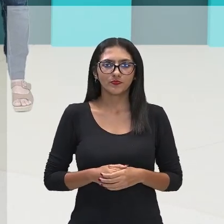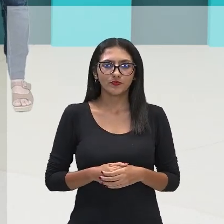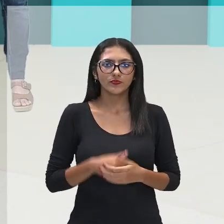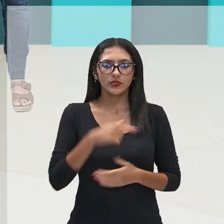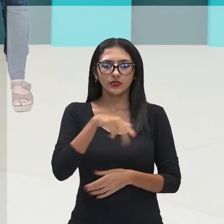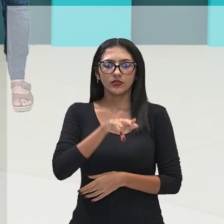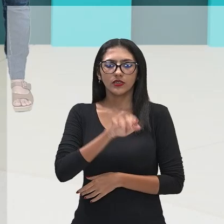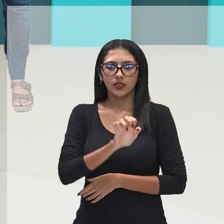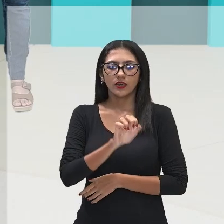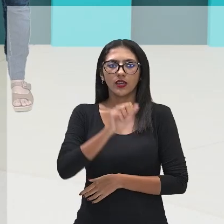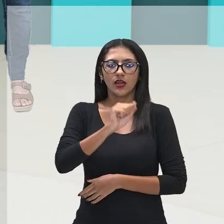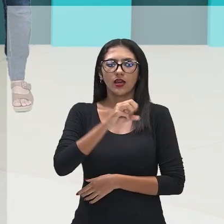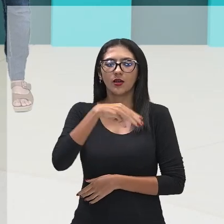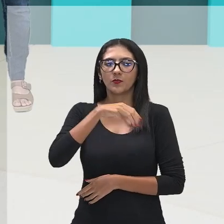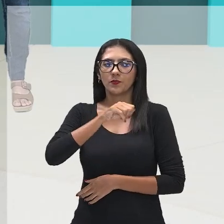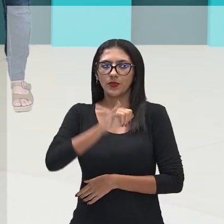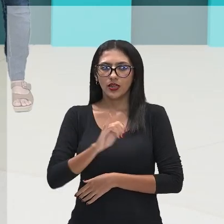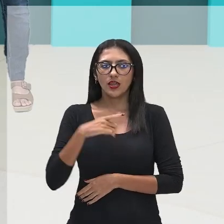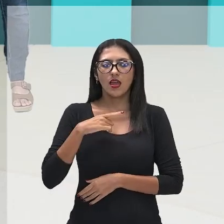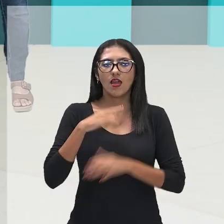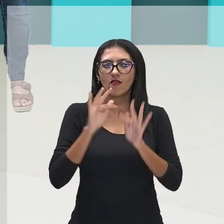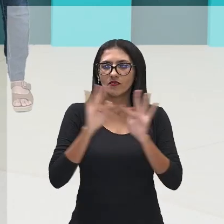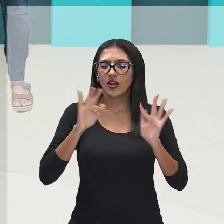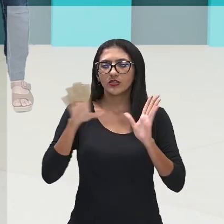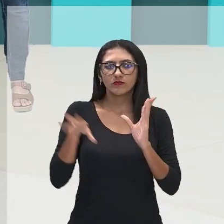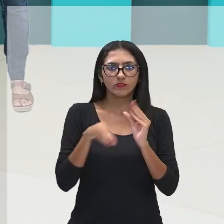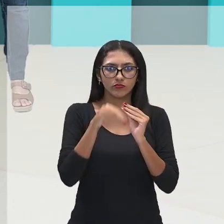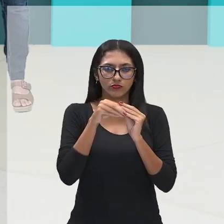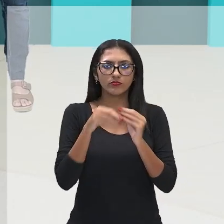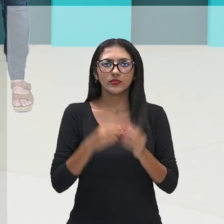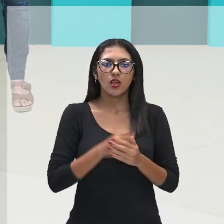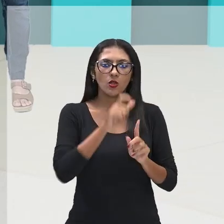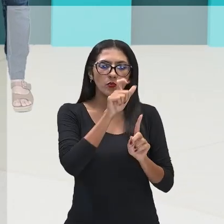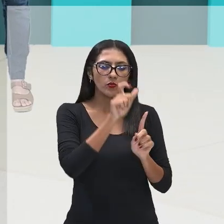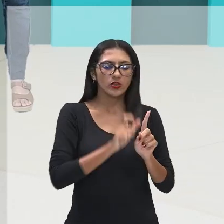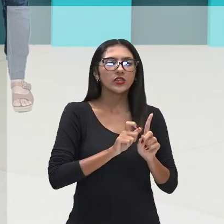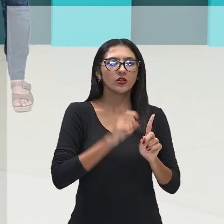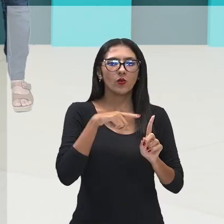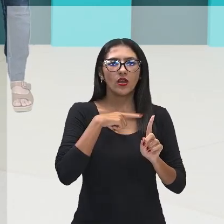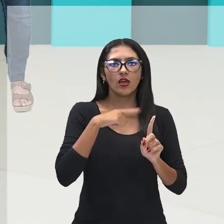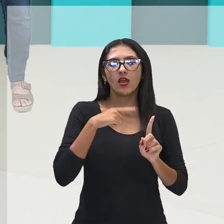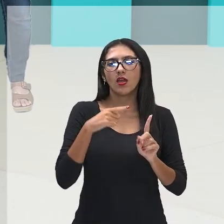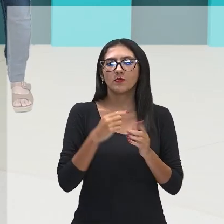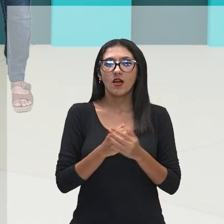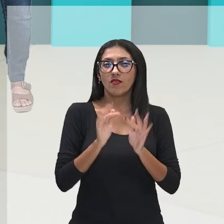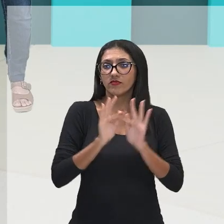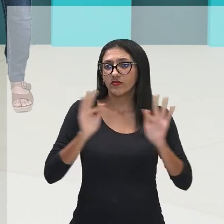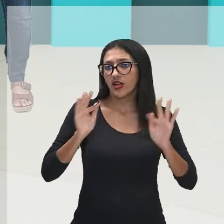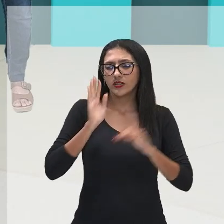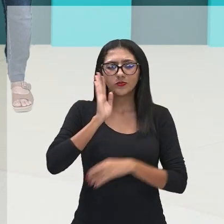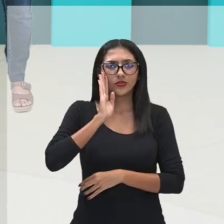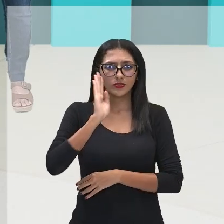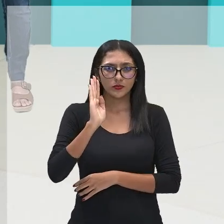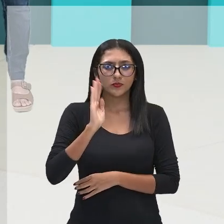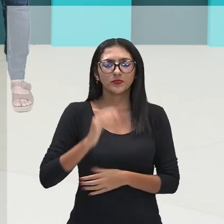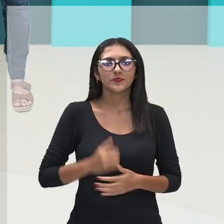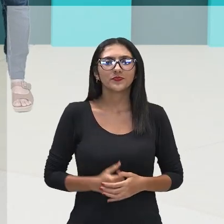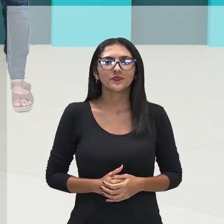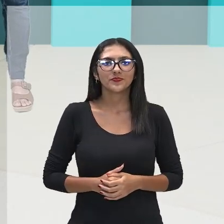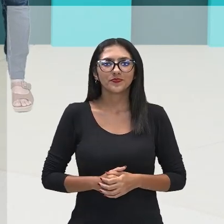é a oração subordinada e o menino mora no Rio de Janeiro é a oração principal. Ok? Tudo entendido até